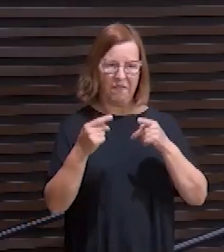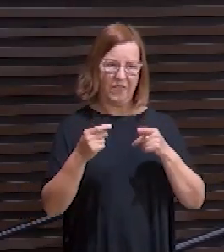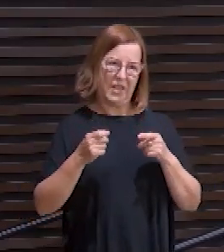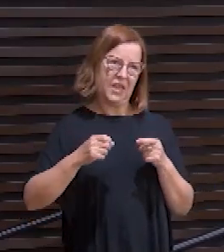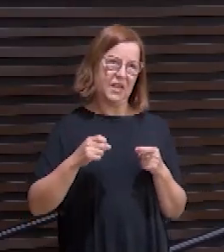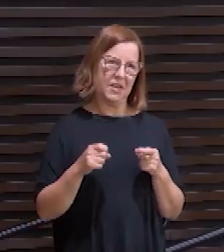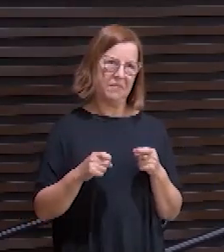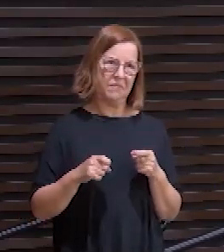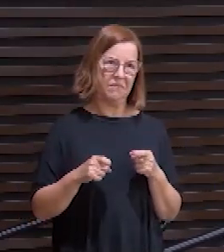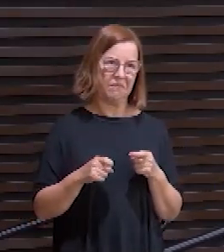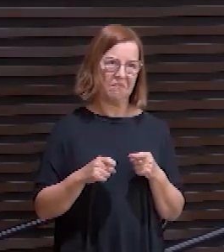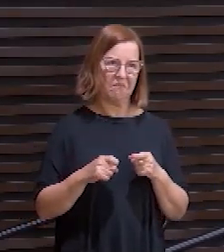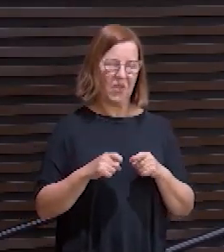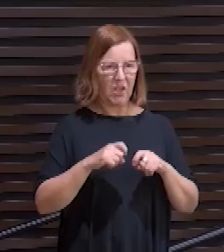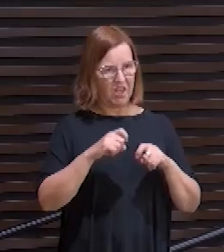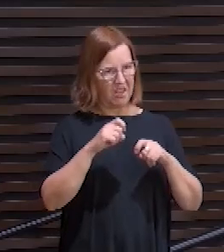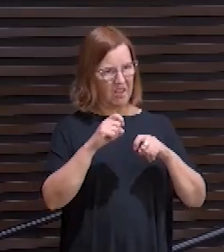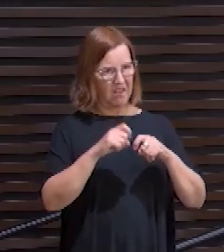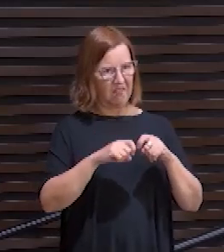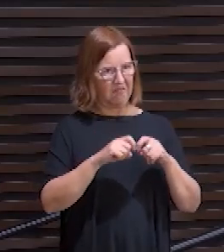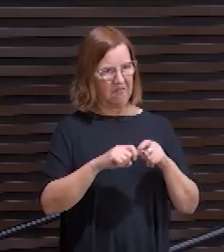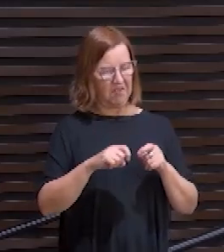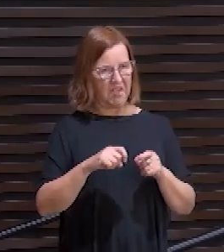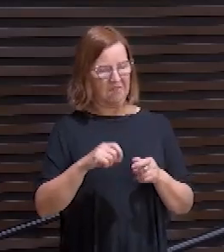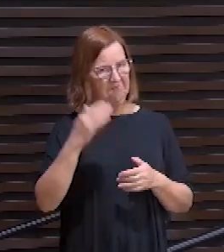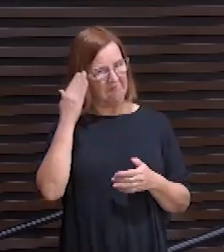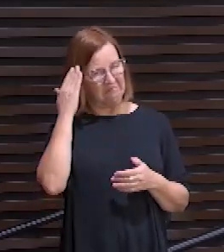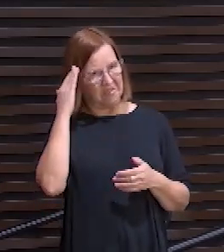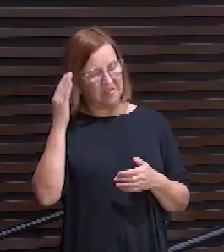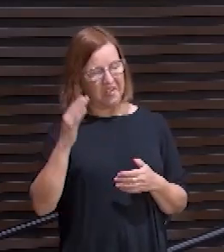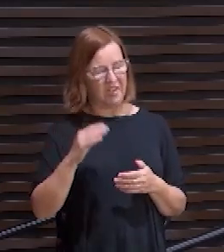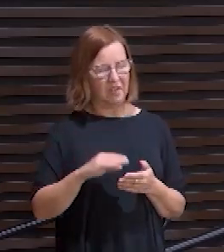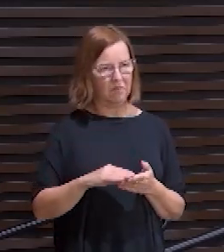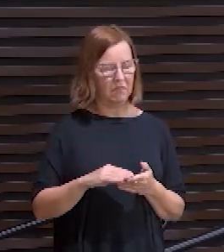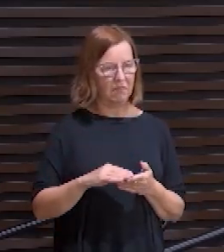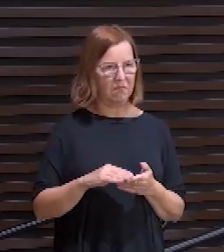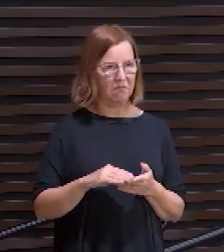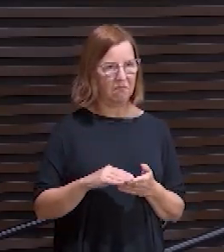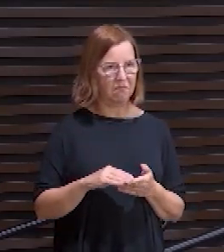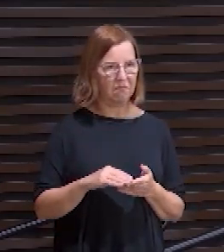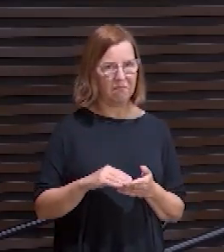Tem que ter o masculino, o feminino e o neutre.